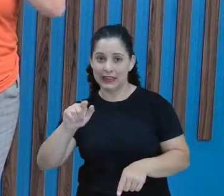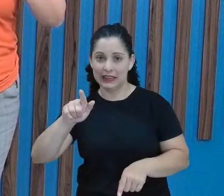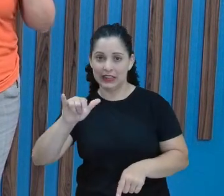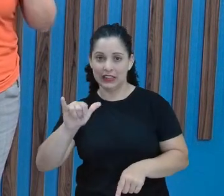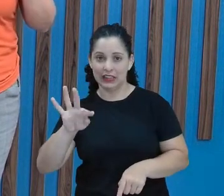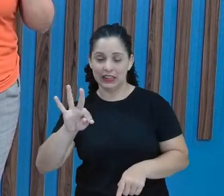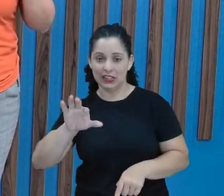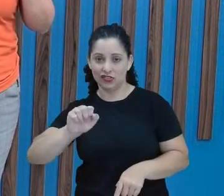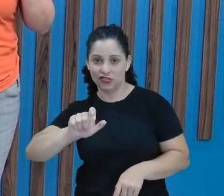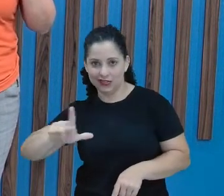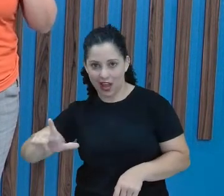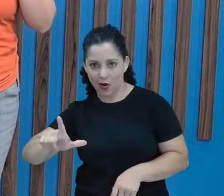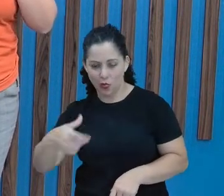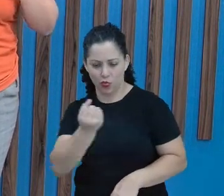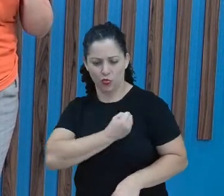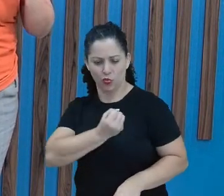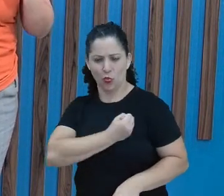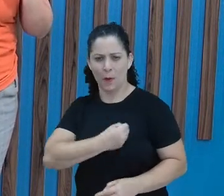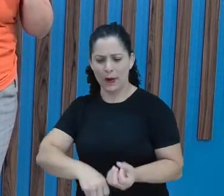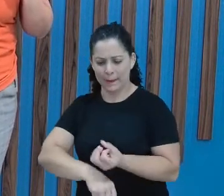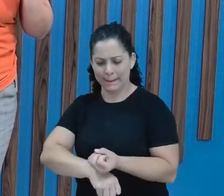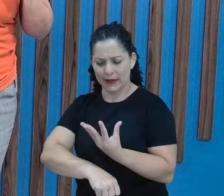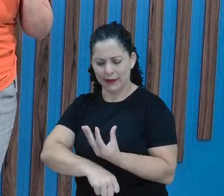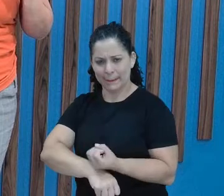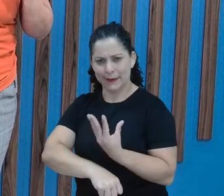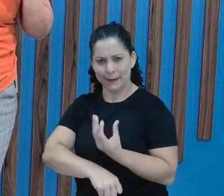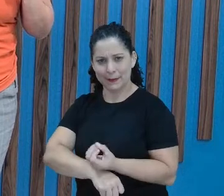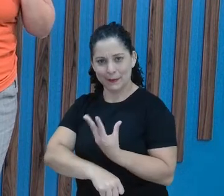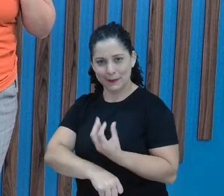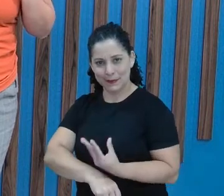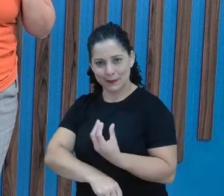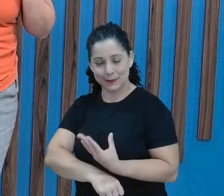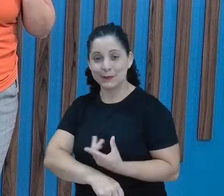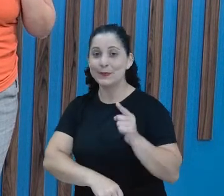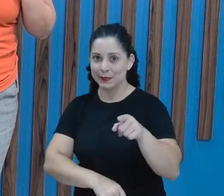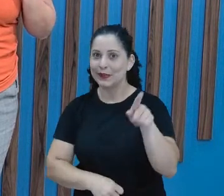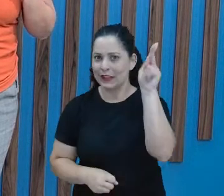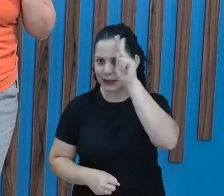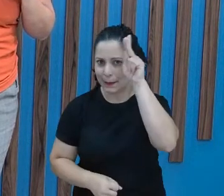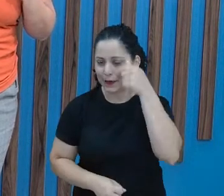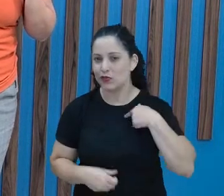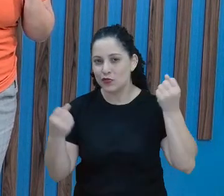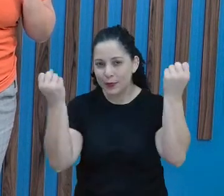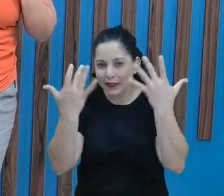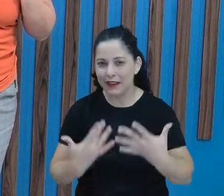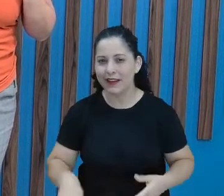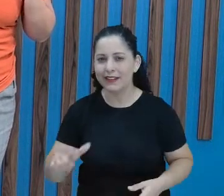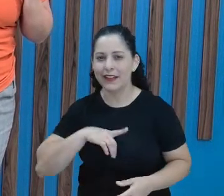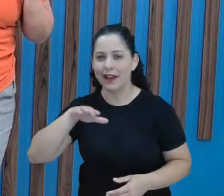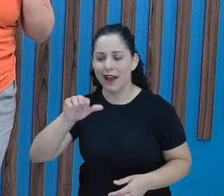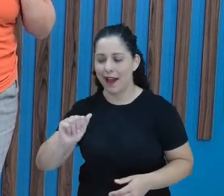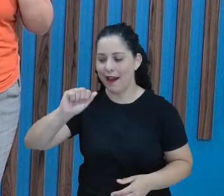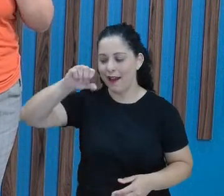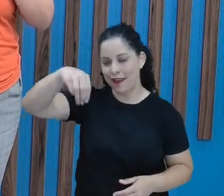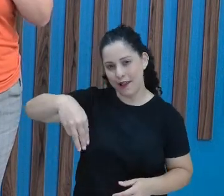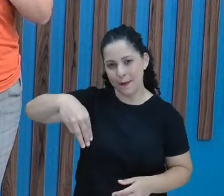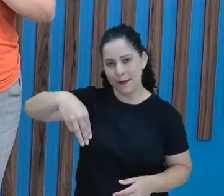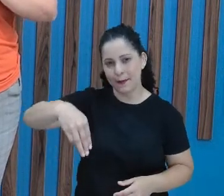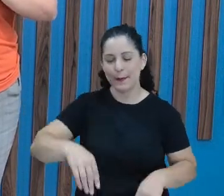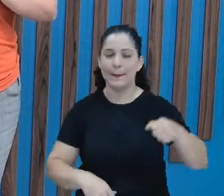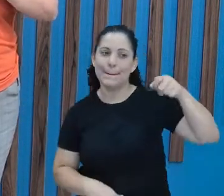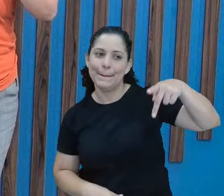a numeração que eu falei. Lembra de uma aula que eu falei sobre AM antes do meio-dia,